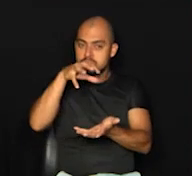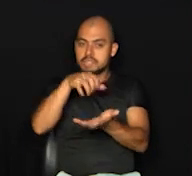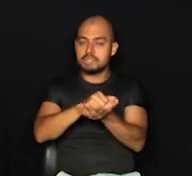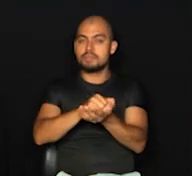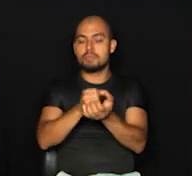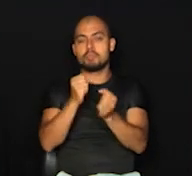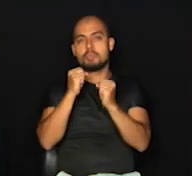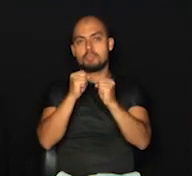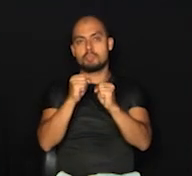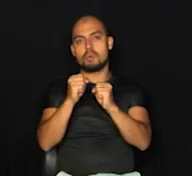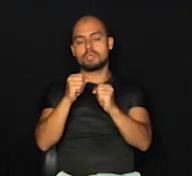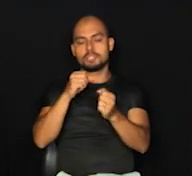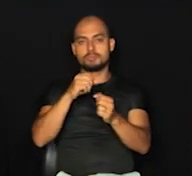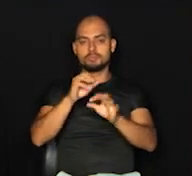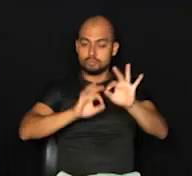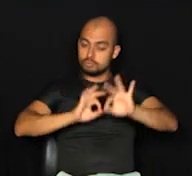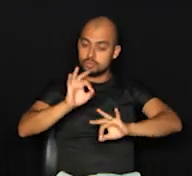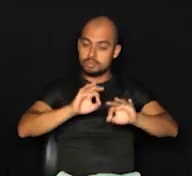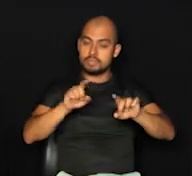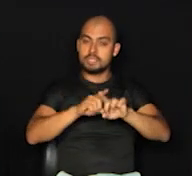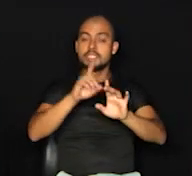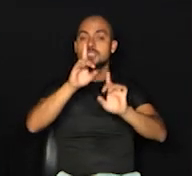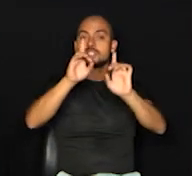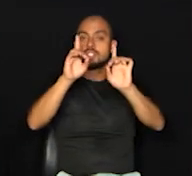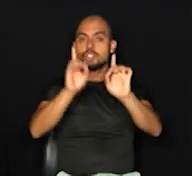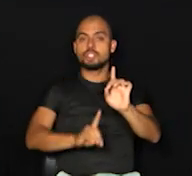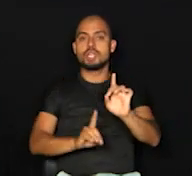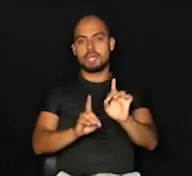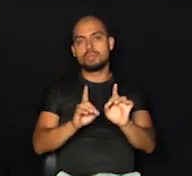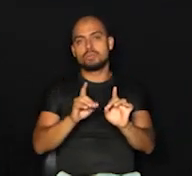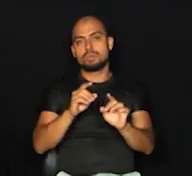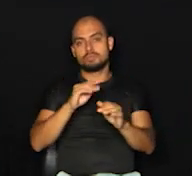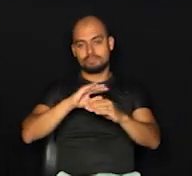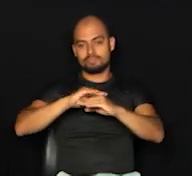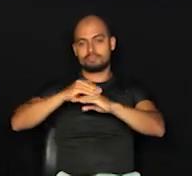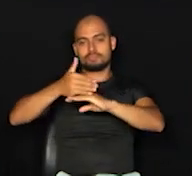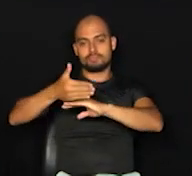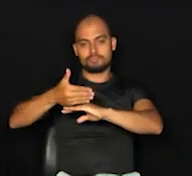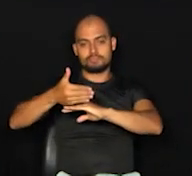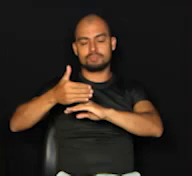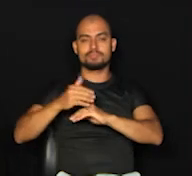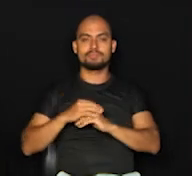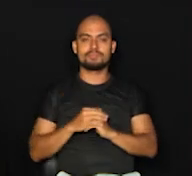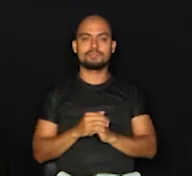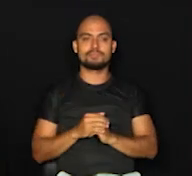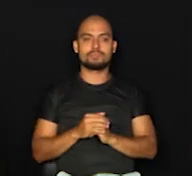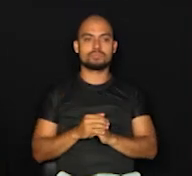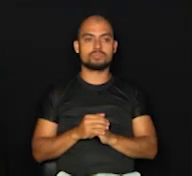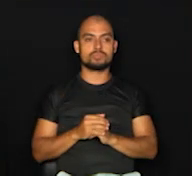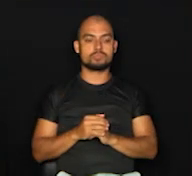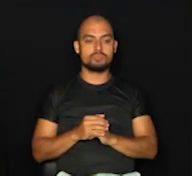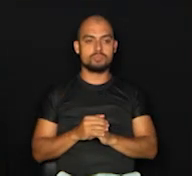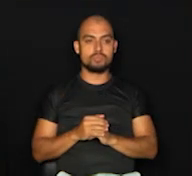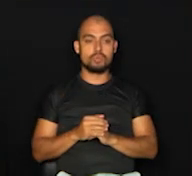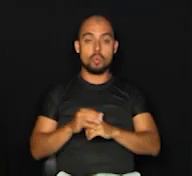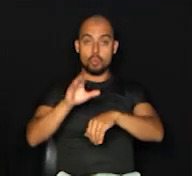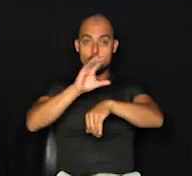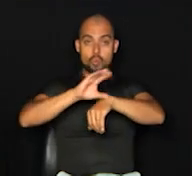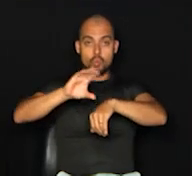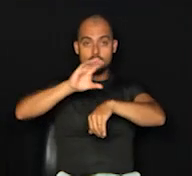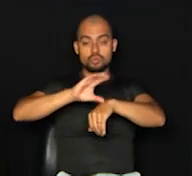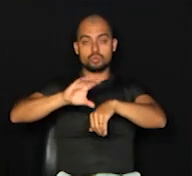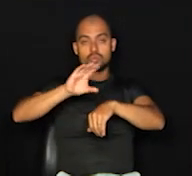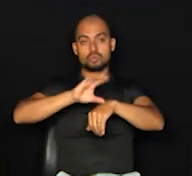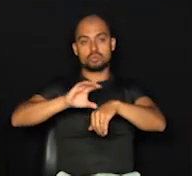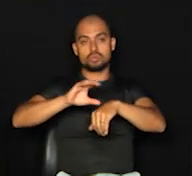então, neste programa e ter direito, então, a este notebook. Curso para o setor imobiliário, é uma